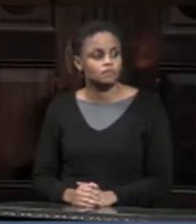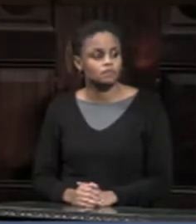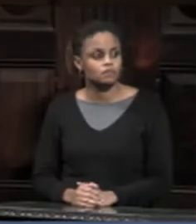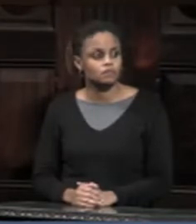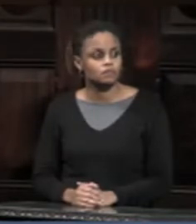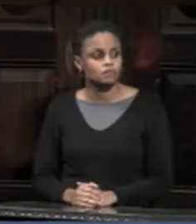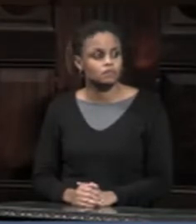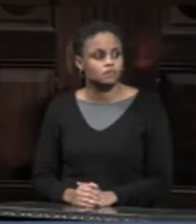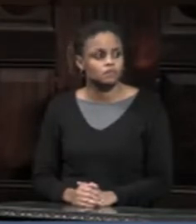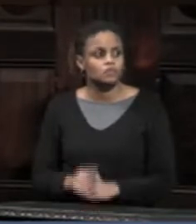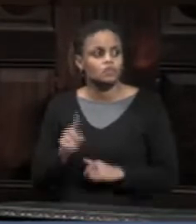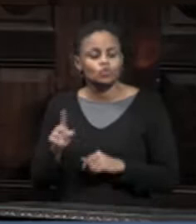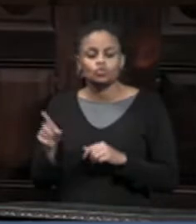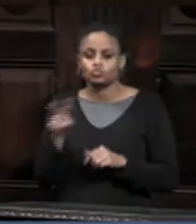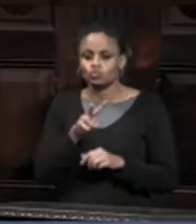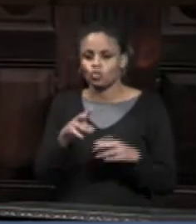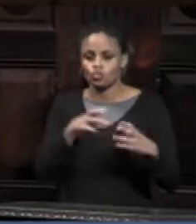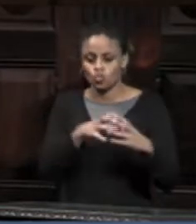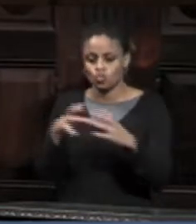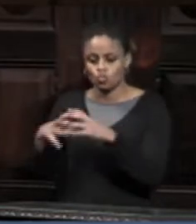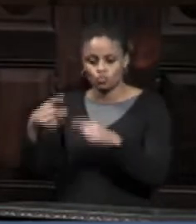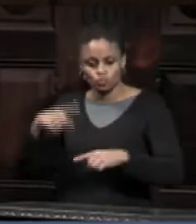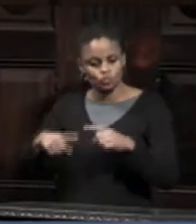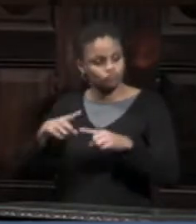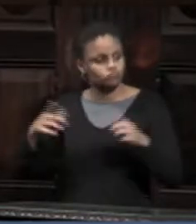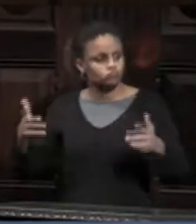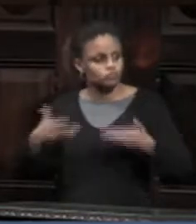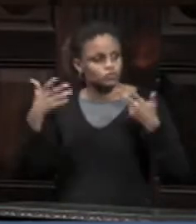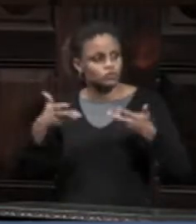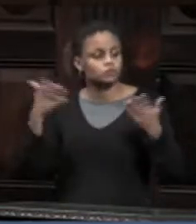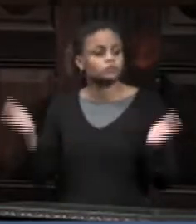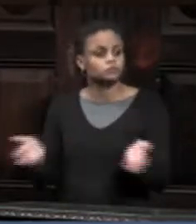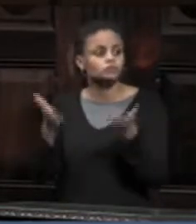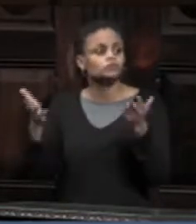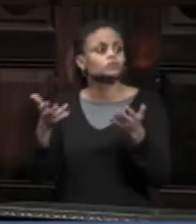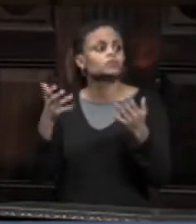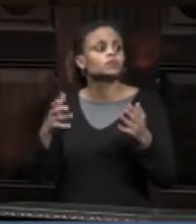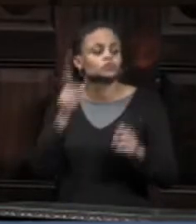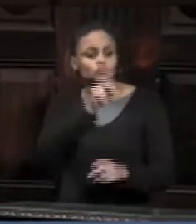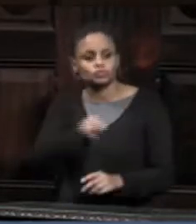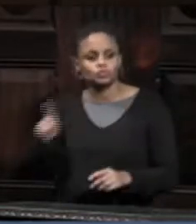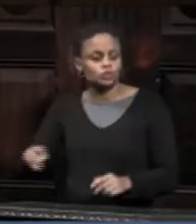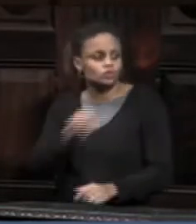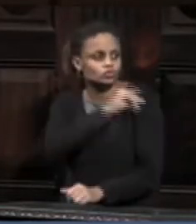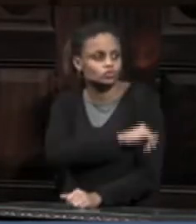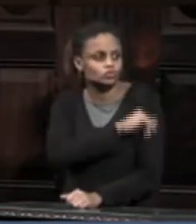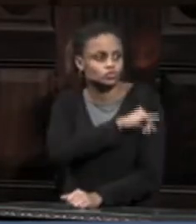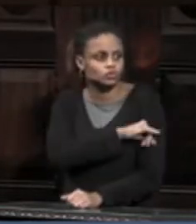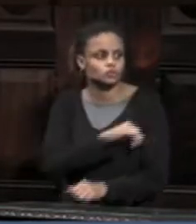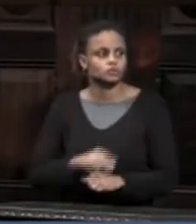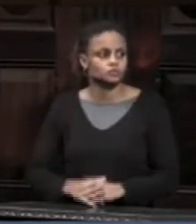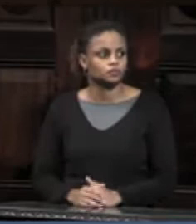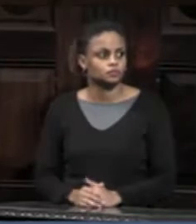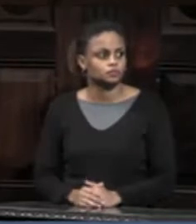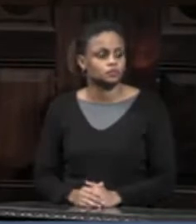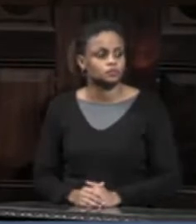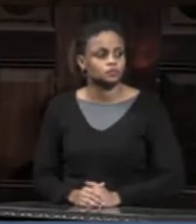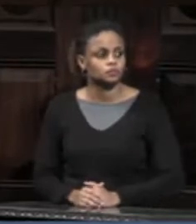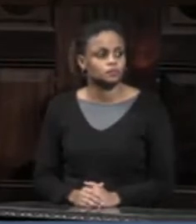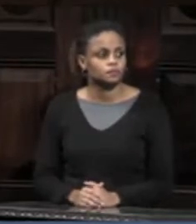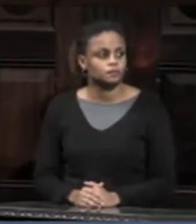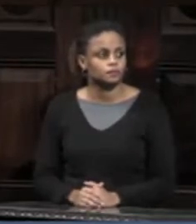bandeiras continuarão vivas no seio da população fluminense e da população brasileira.